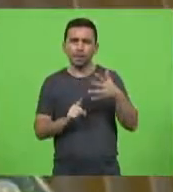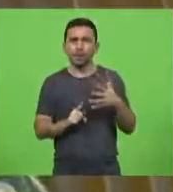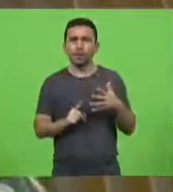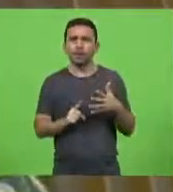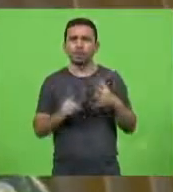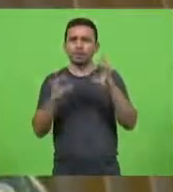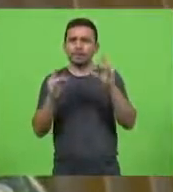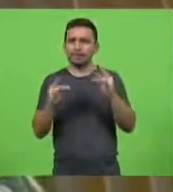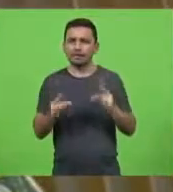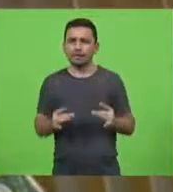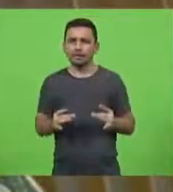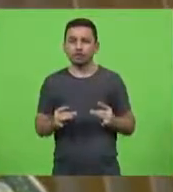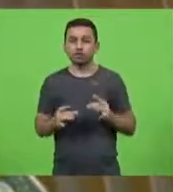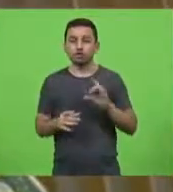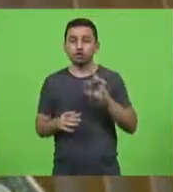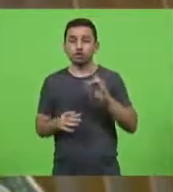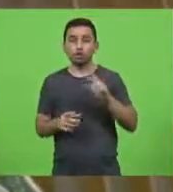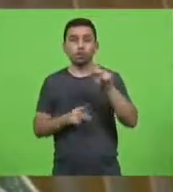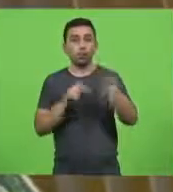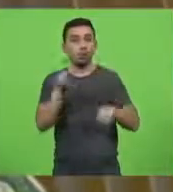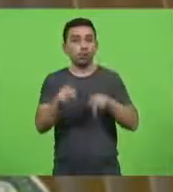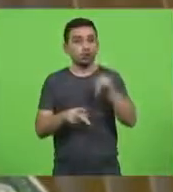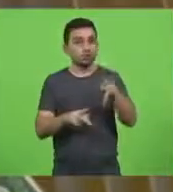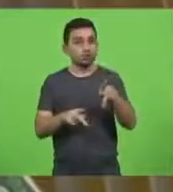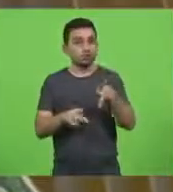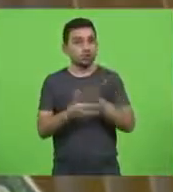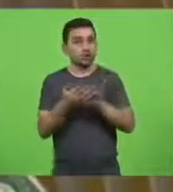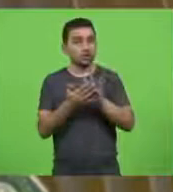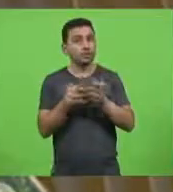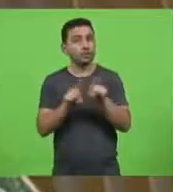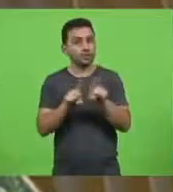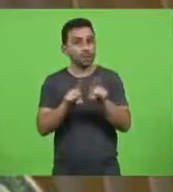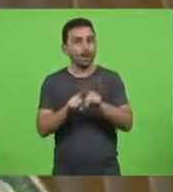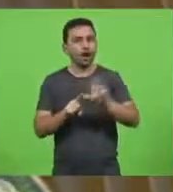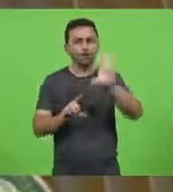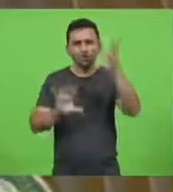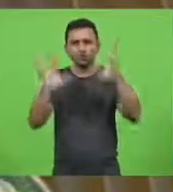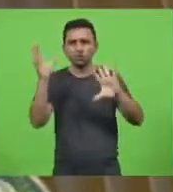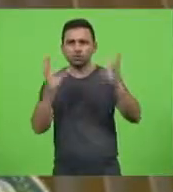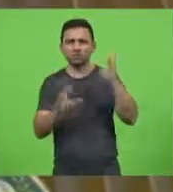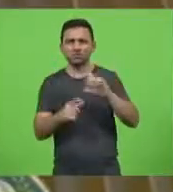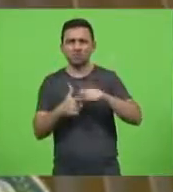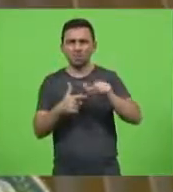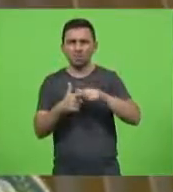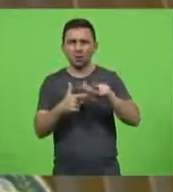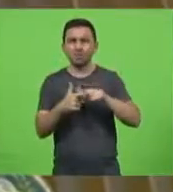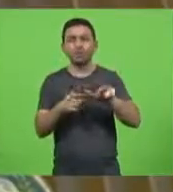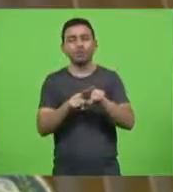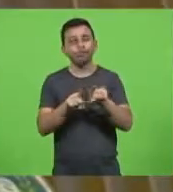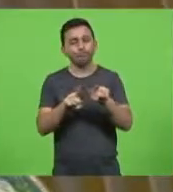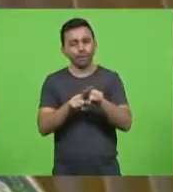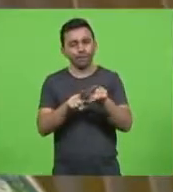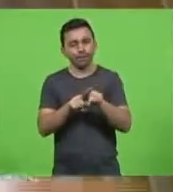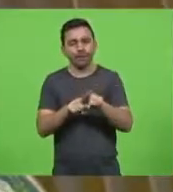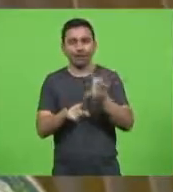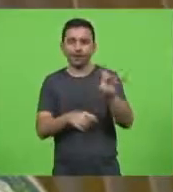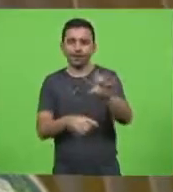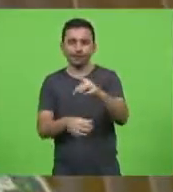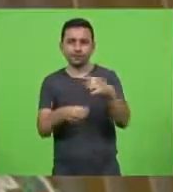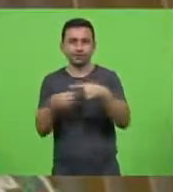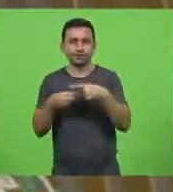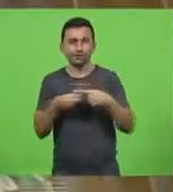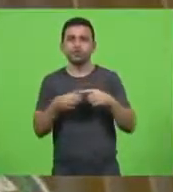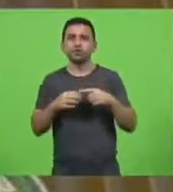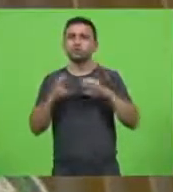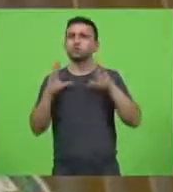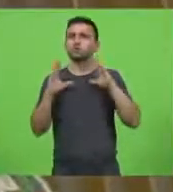em consideração somente a população, deputada, né, mas também a quantidade de ocorrências no município, né. Então, a senhora pode ter certeza que tudo ali